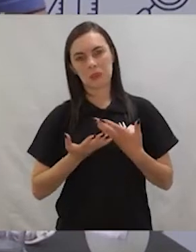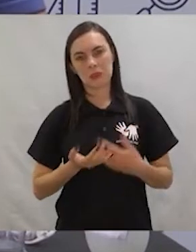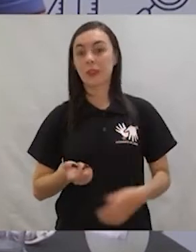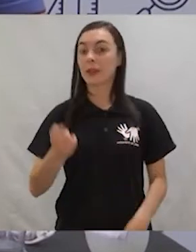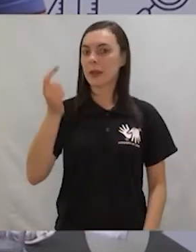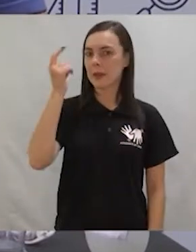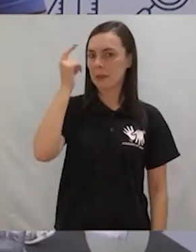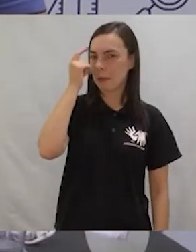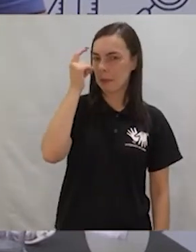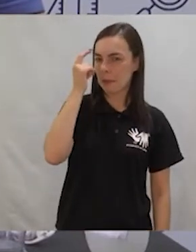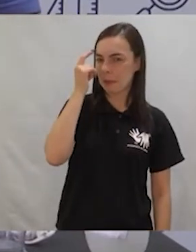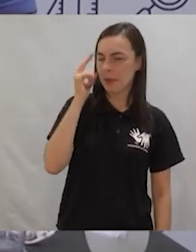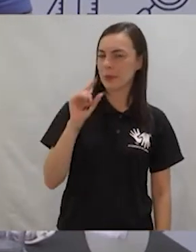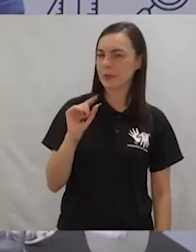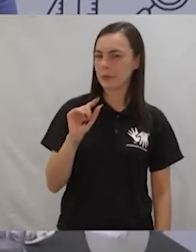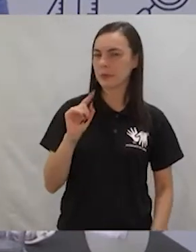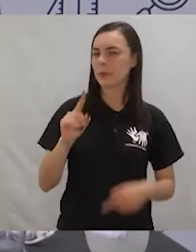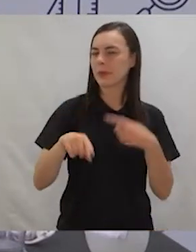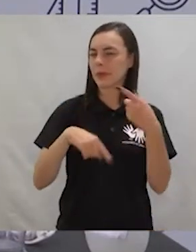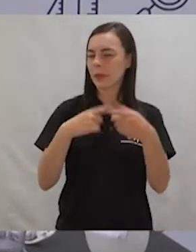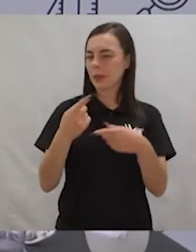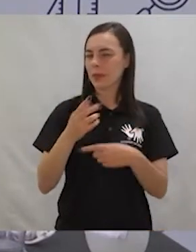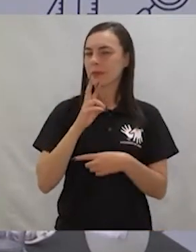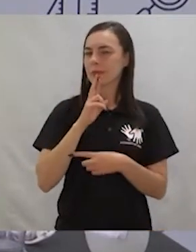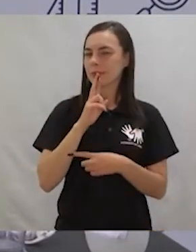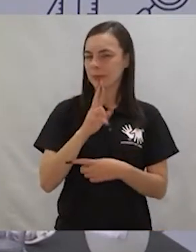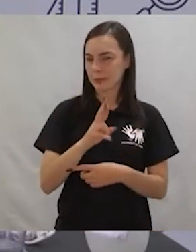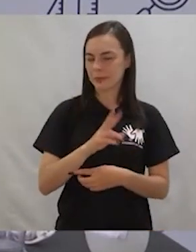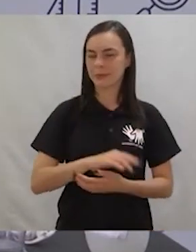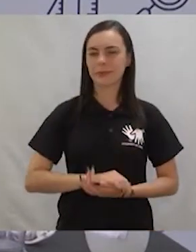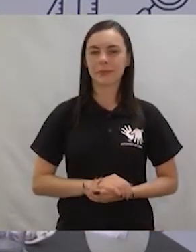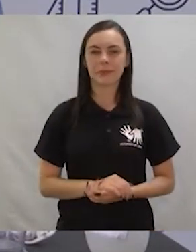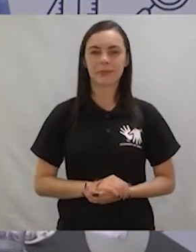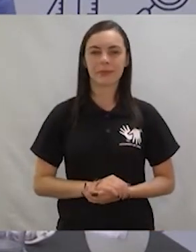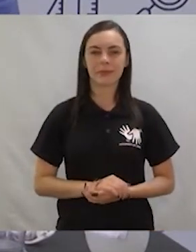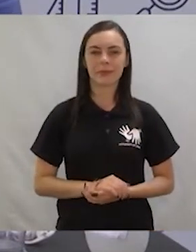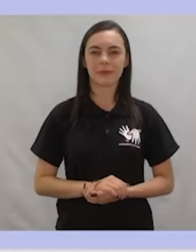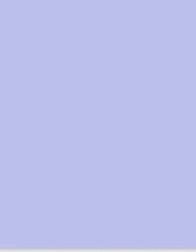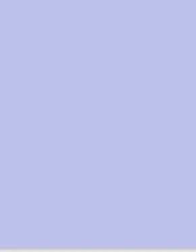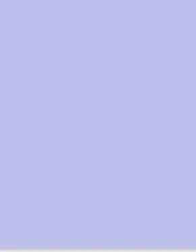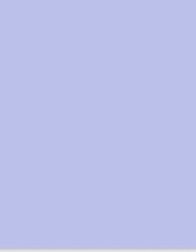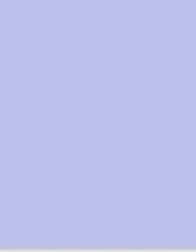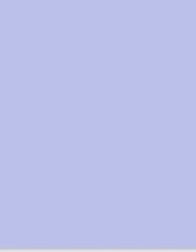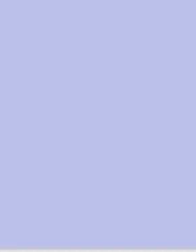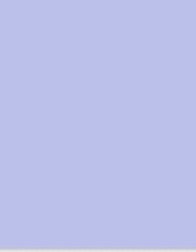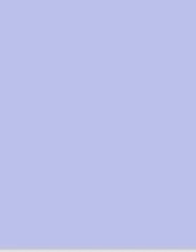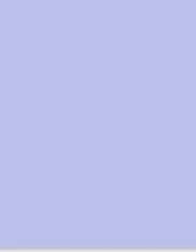Então pensem aí um pouquinho, que a professora já dá a resposta para vocês.